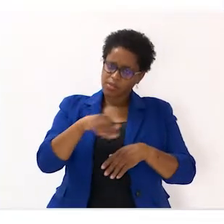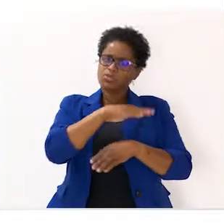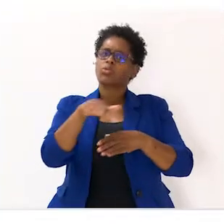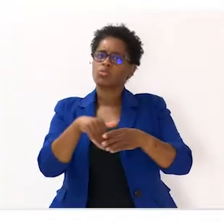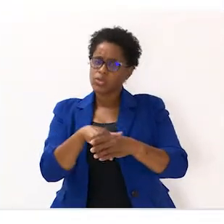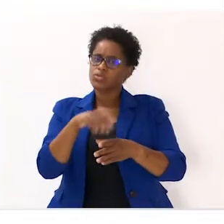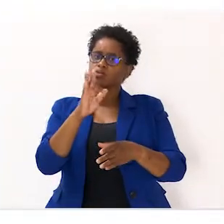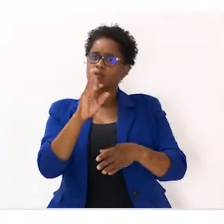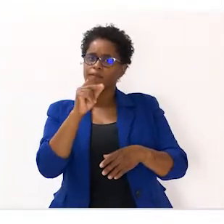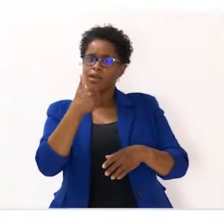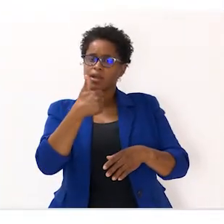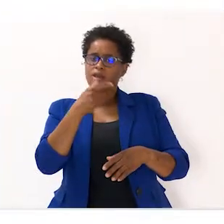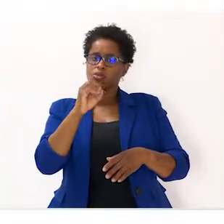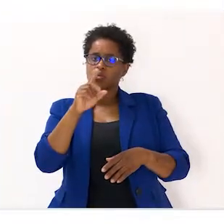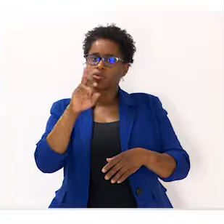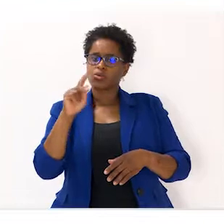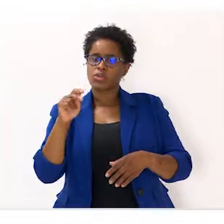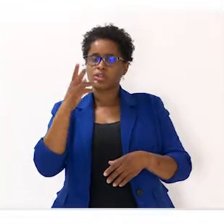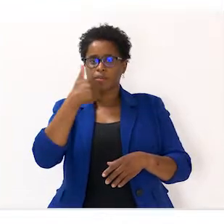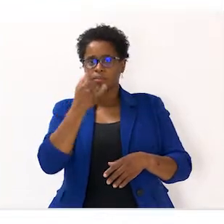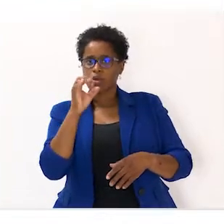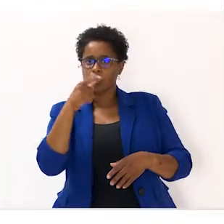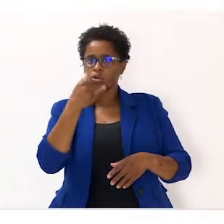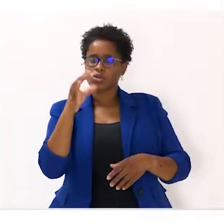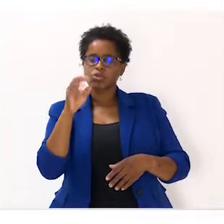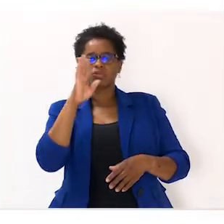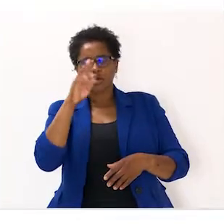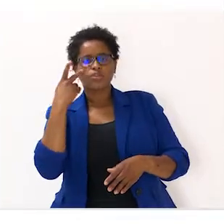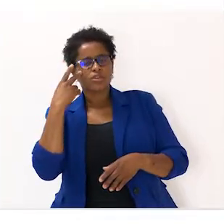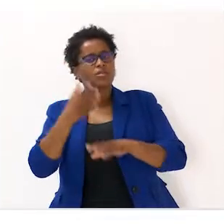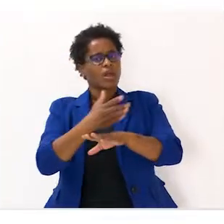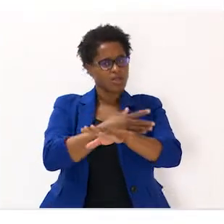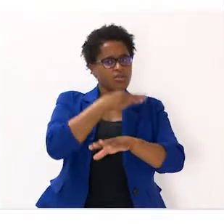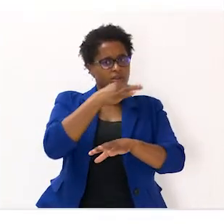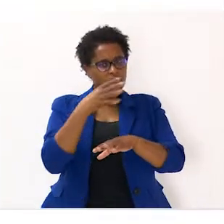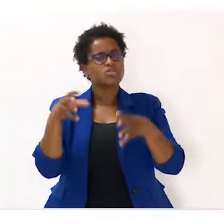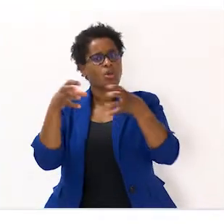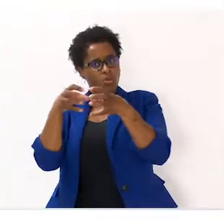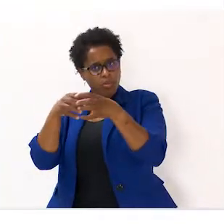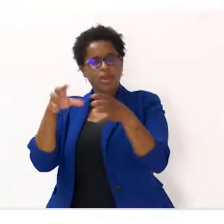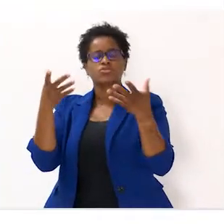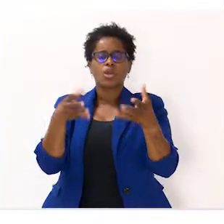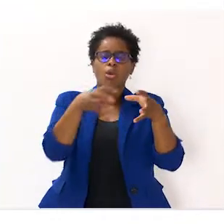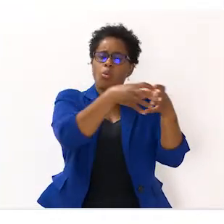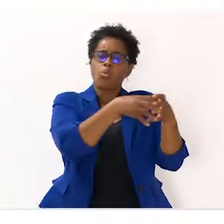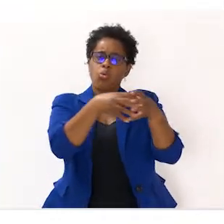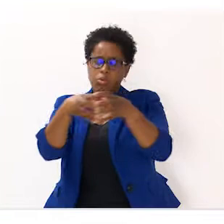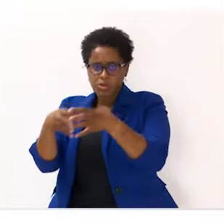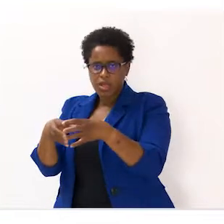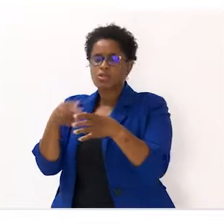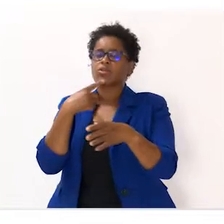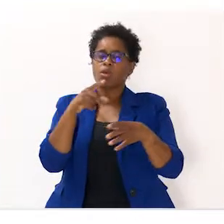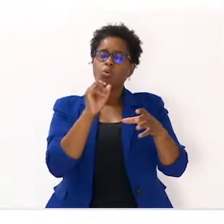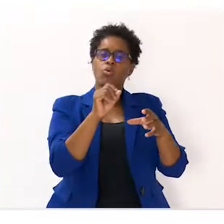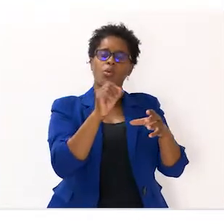fatores bióticos os seres vivos, como eu já tinha dito anteriormente, e os seres vivos estão agrupados em comunidades, que são chamadas de